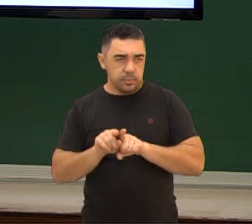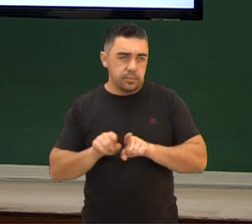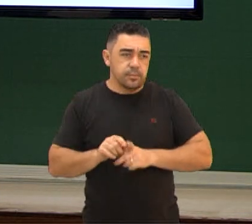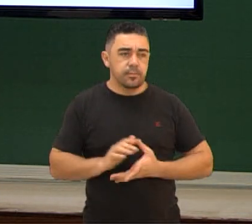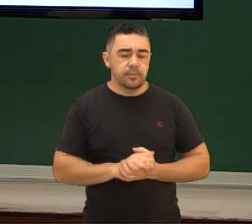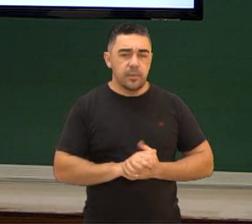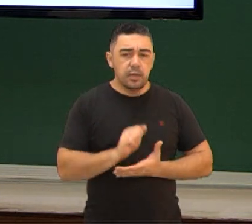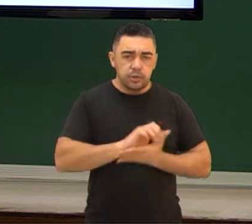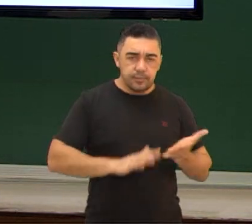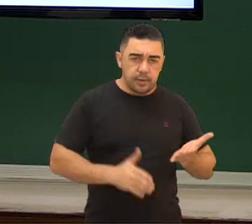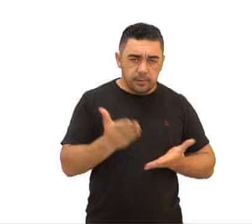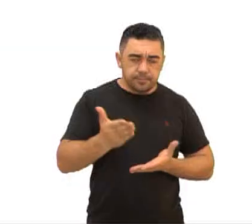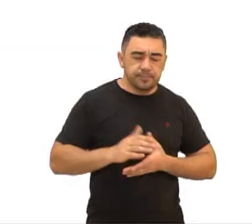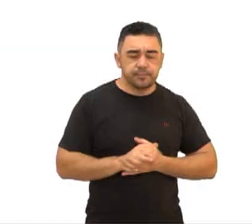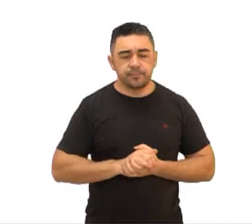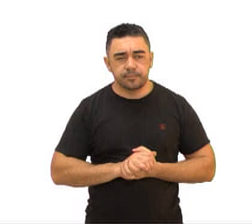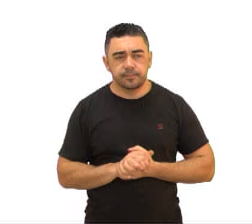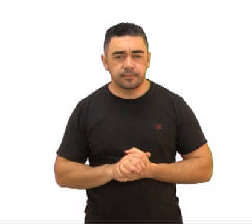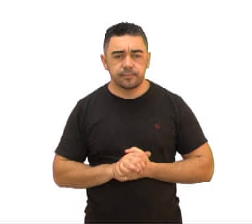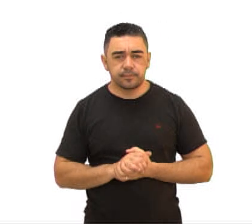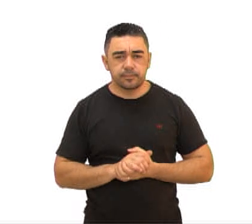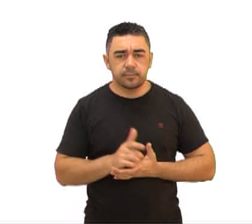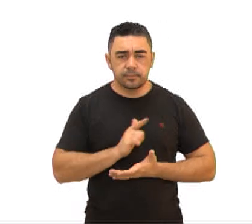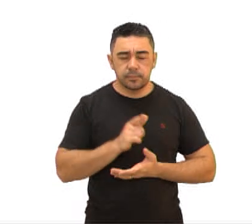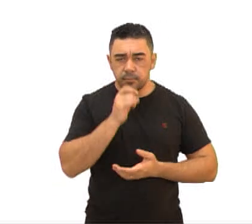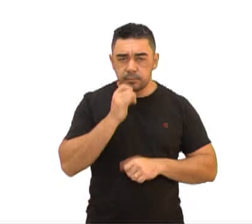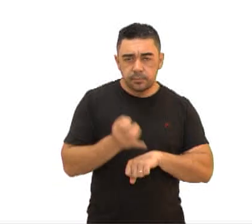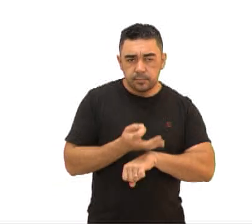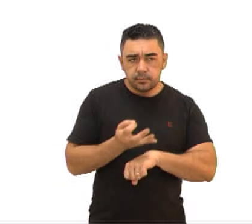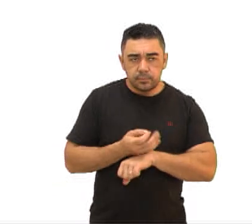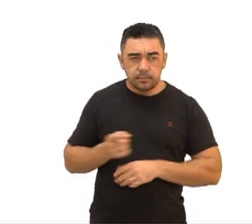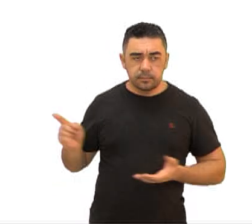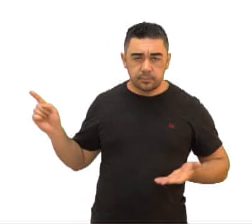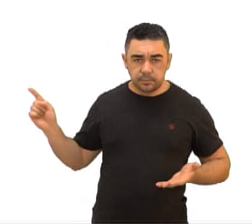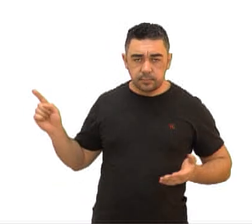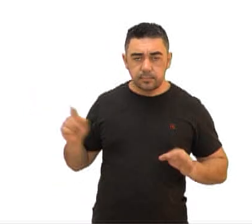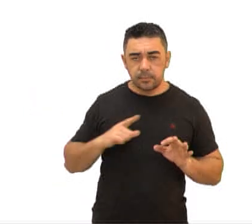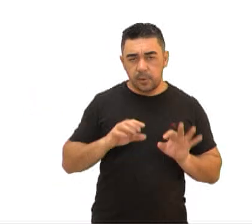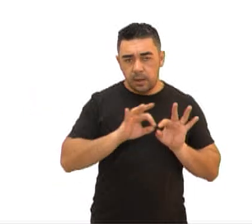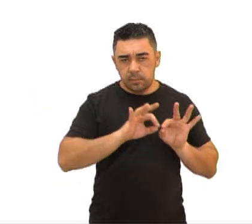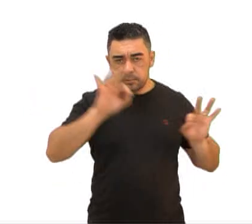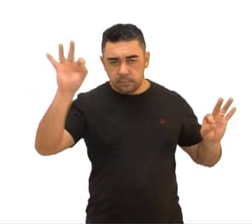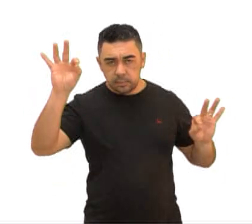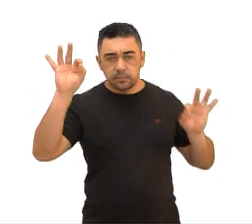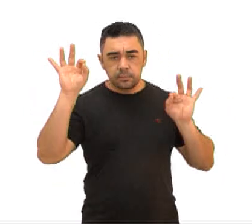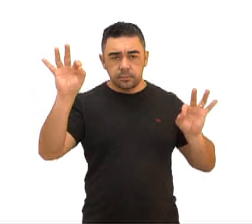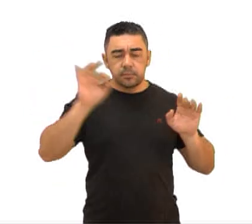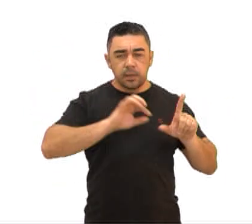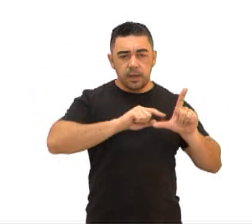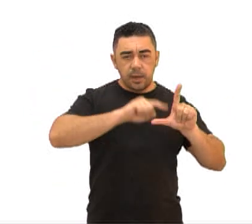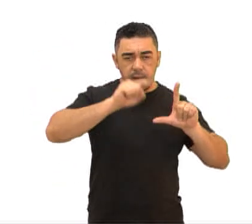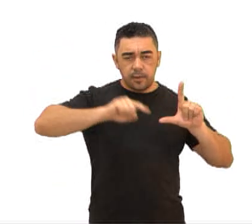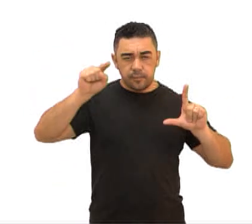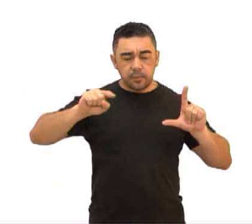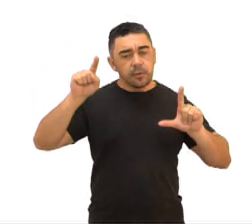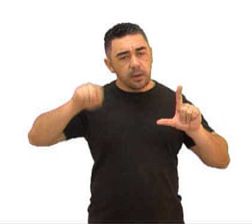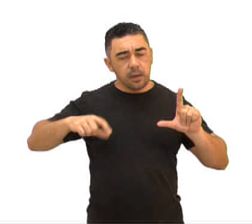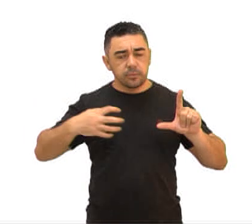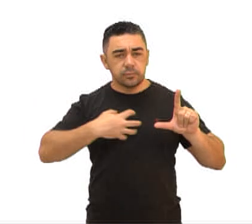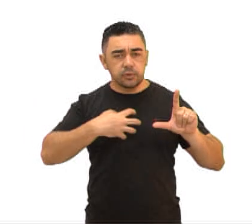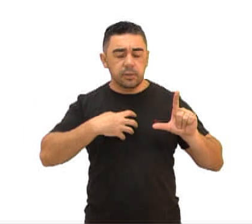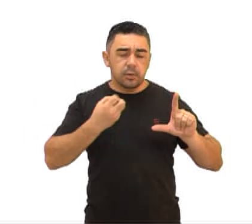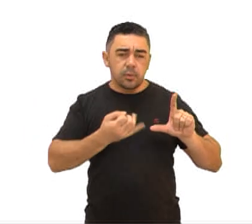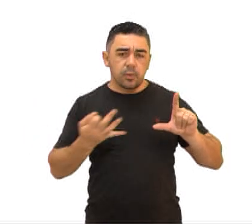Então, exercício. Um resistor apresenta o gráfico a seguir, que representa seu comportamento em relação